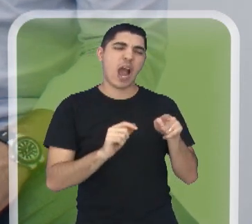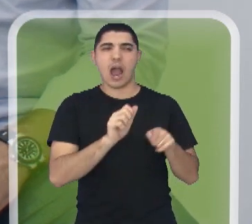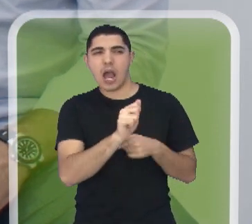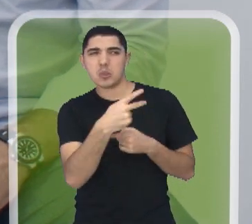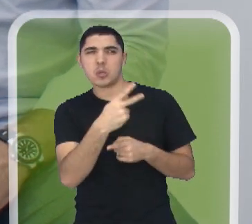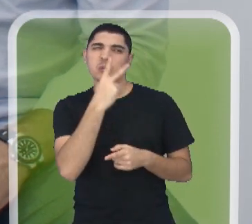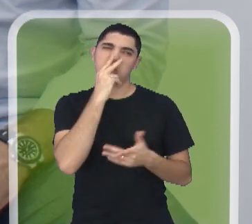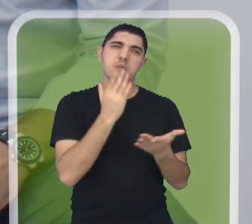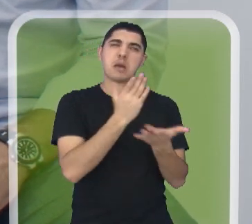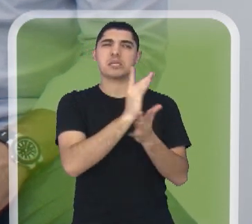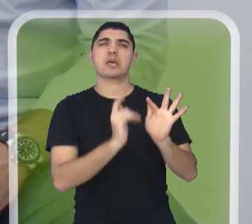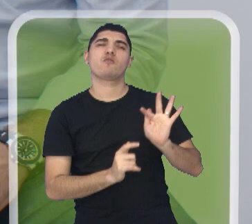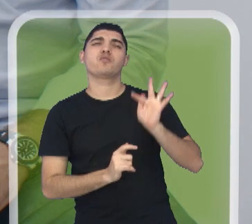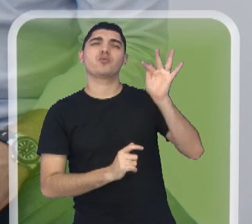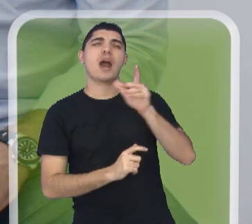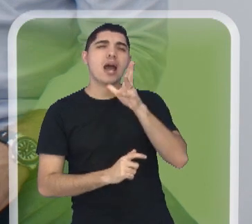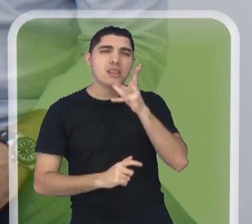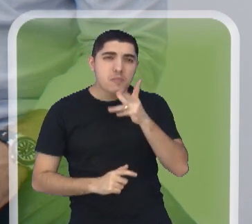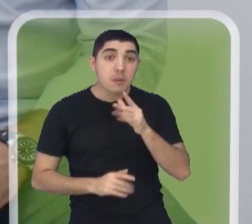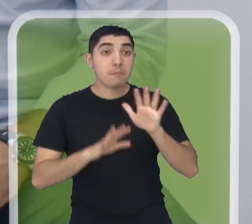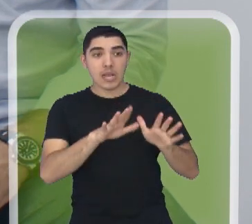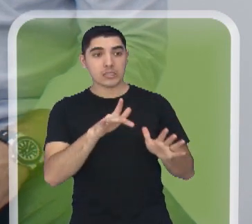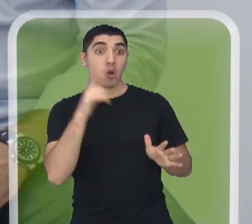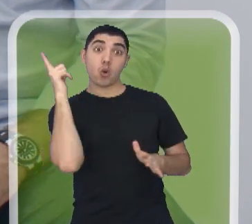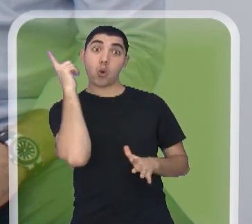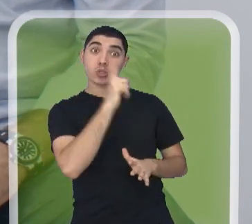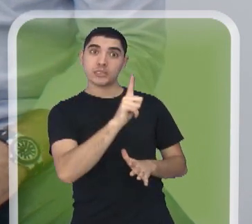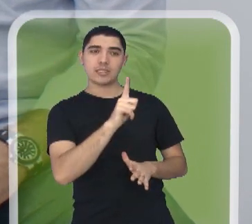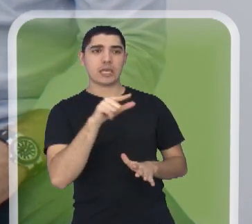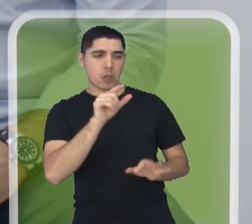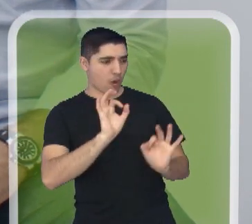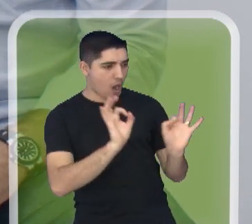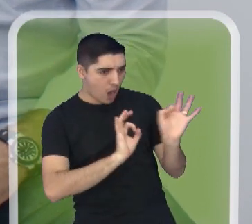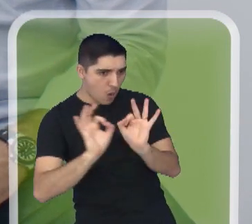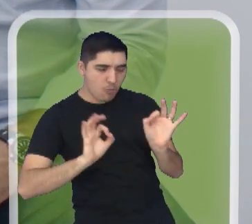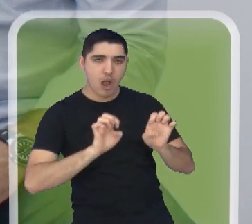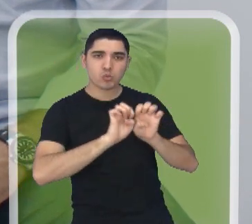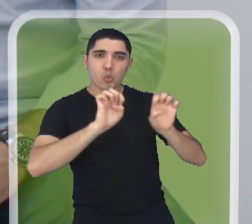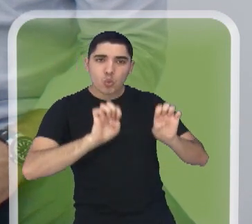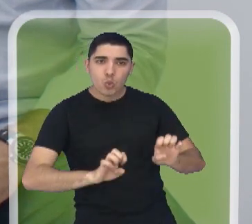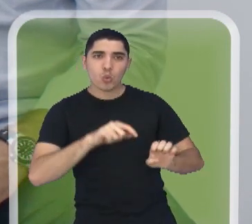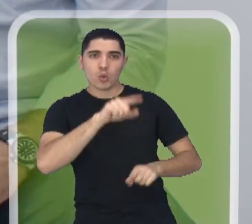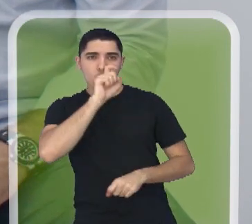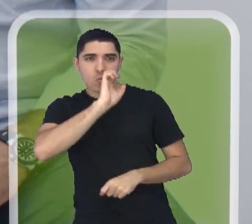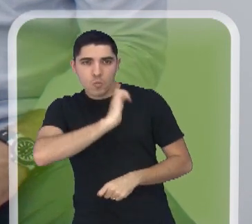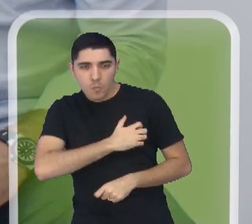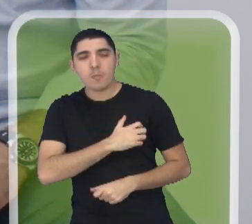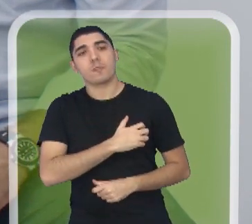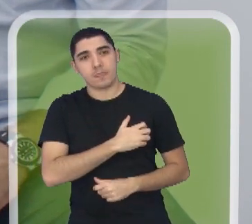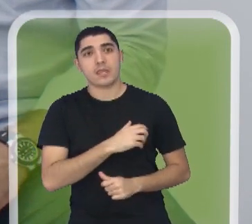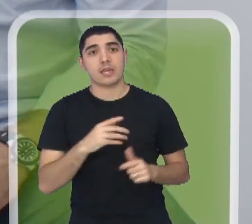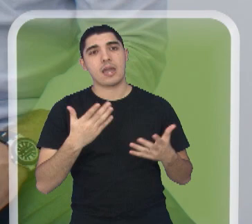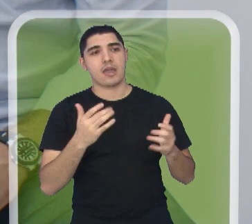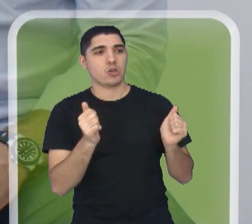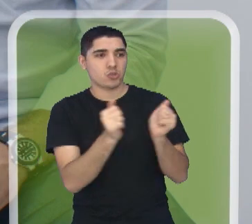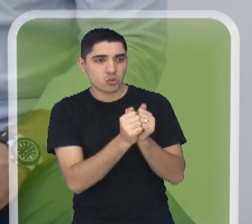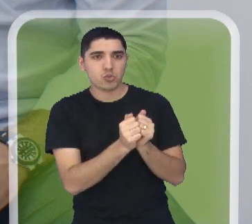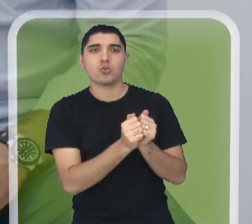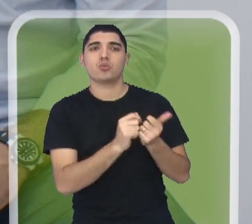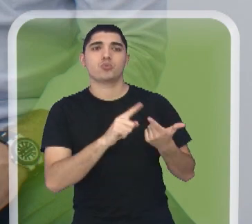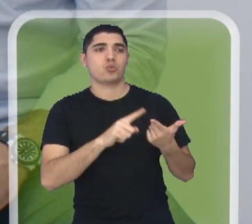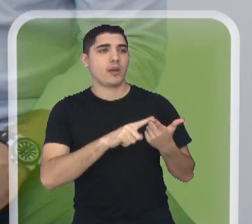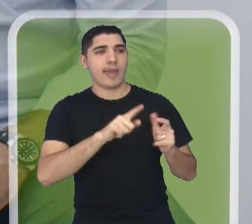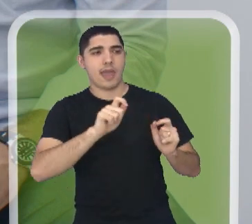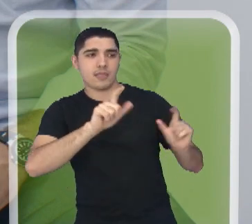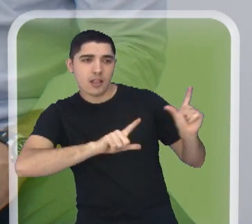primeiro, lógico, arrumar a casa, né, internamente ali do jeito que vocês fizeram com o pessoal da agência NTZ, né, ajeitando